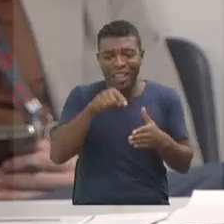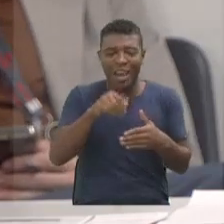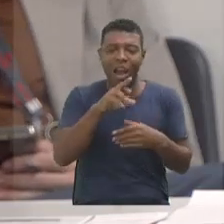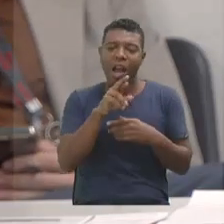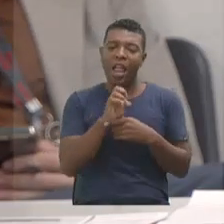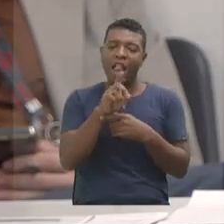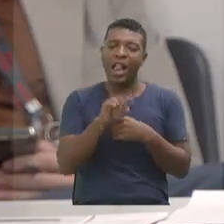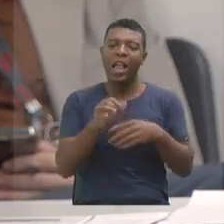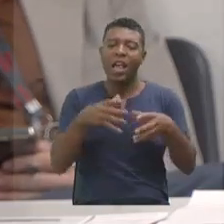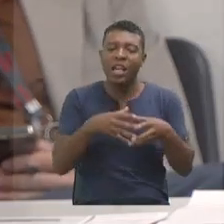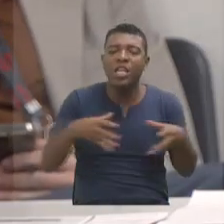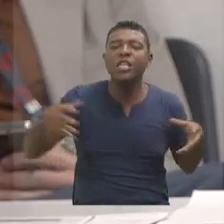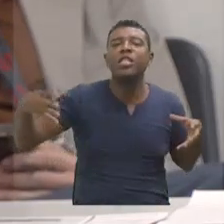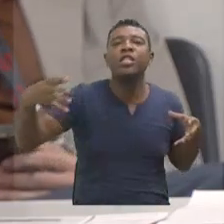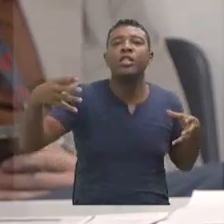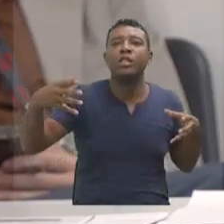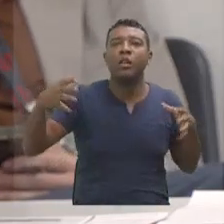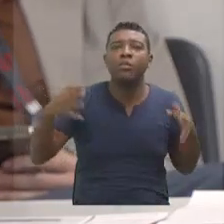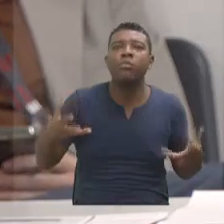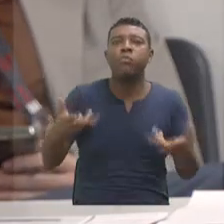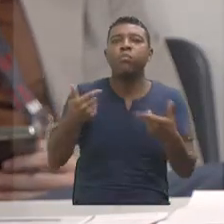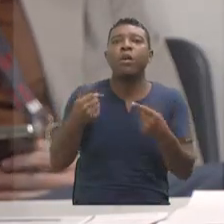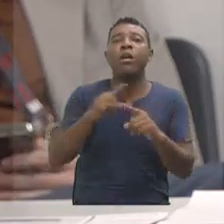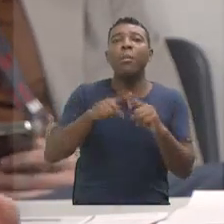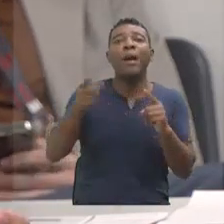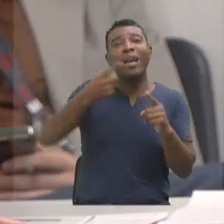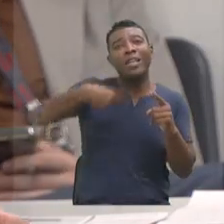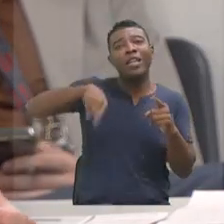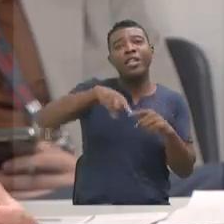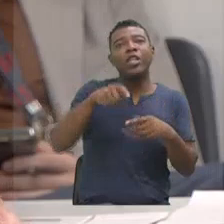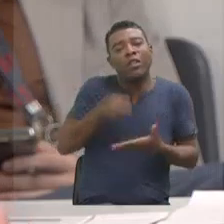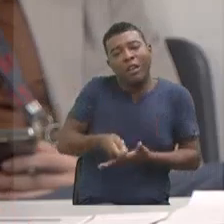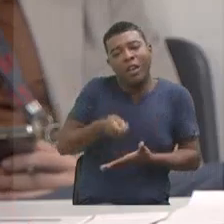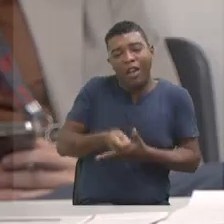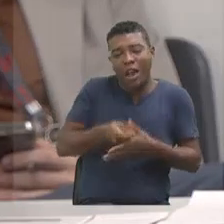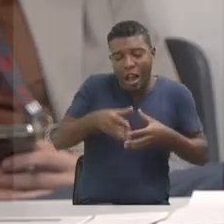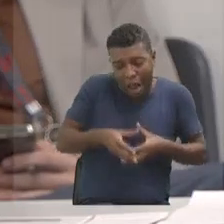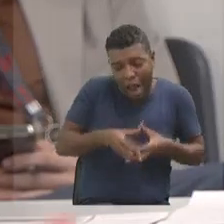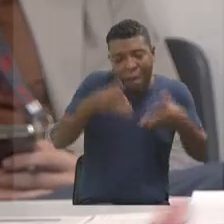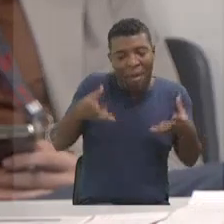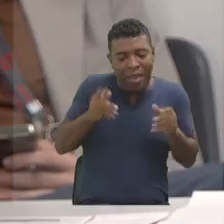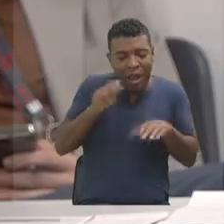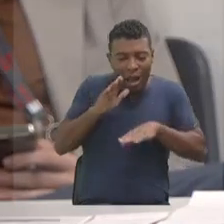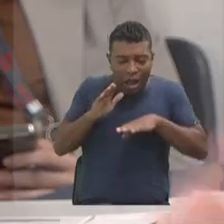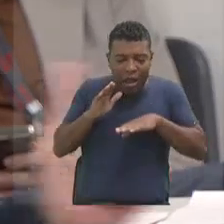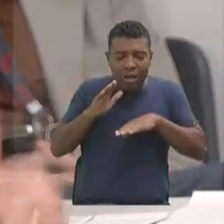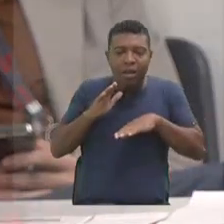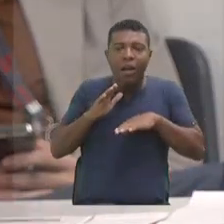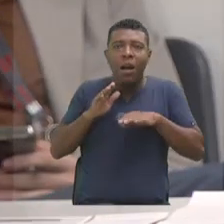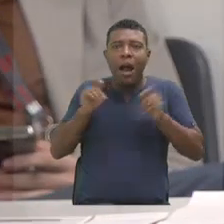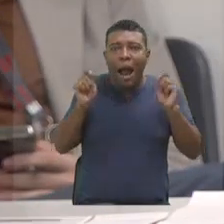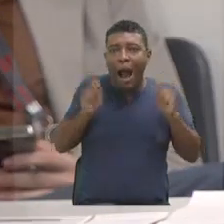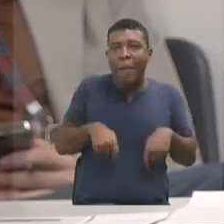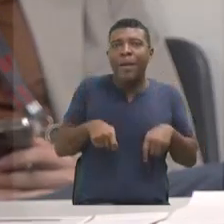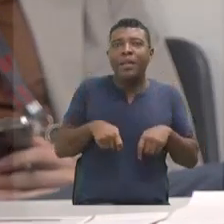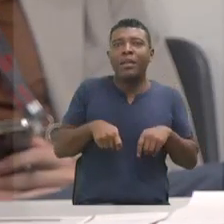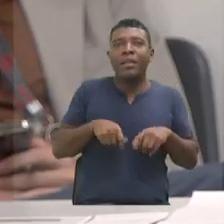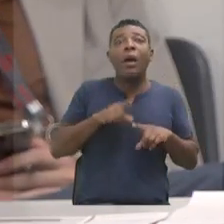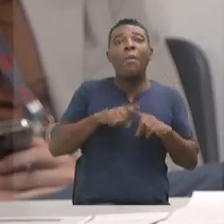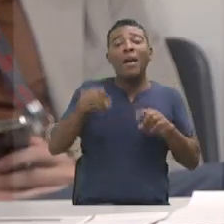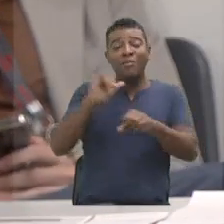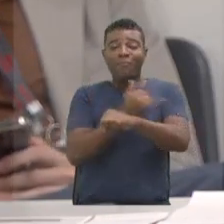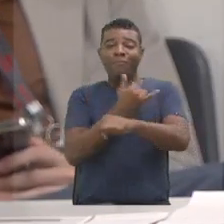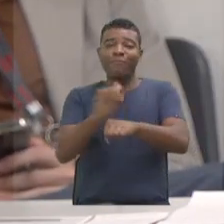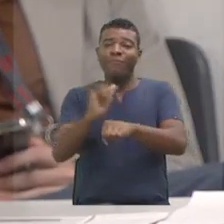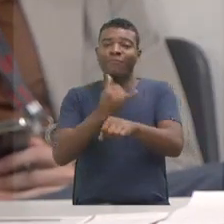de auto complexidade mas a gente cobra que aumentemos a nossas habilitações mas com recurso novo de PPI porque